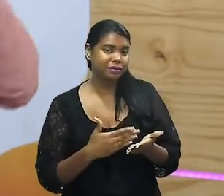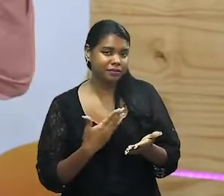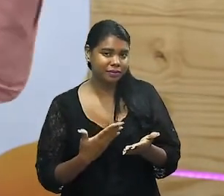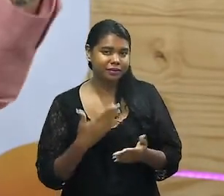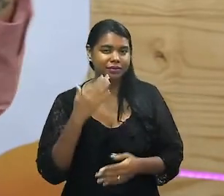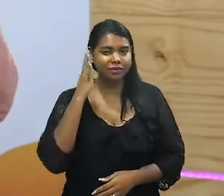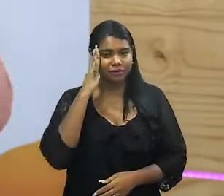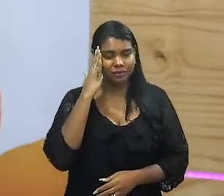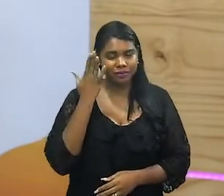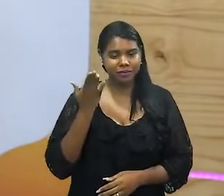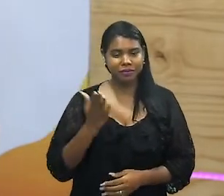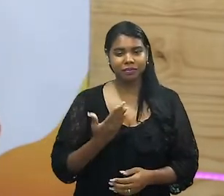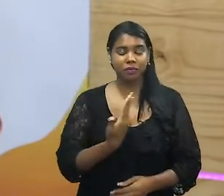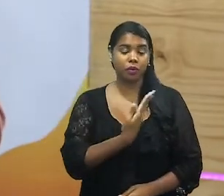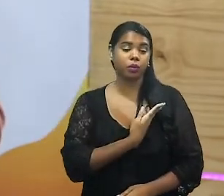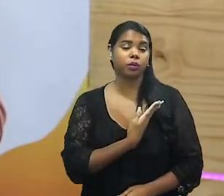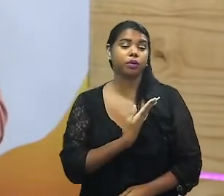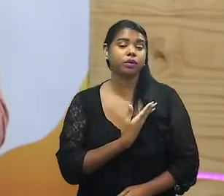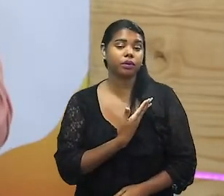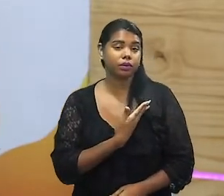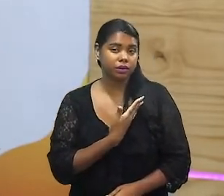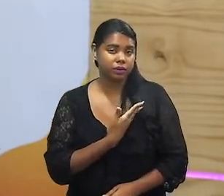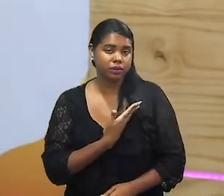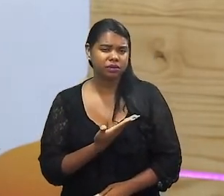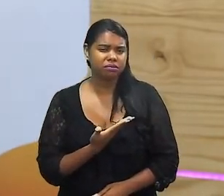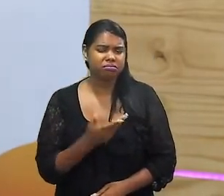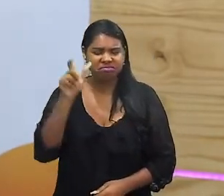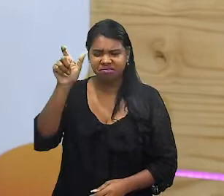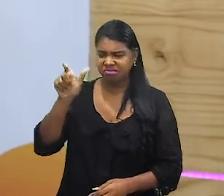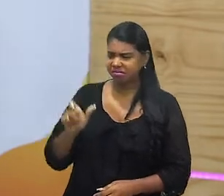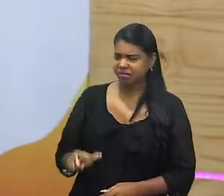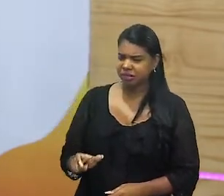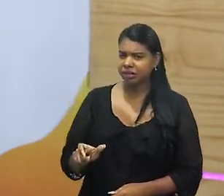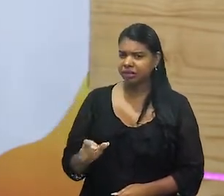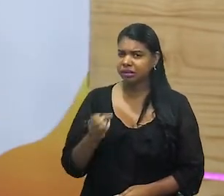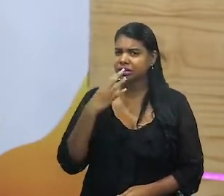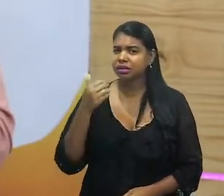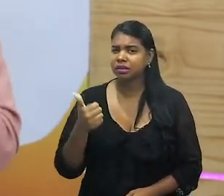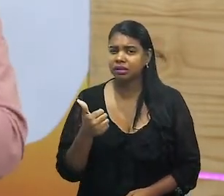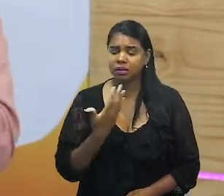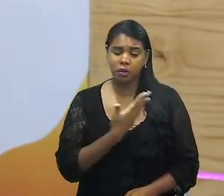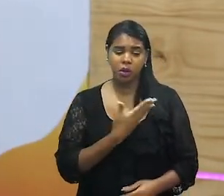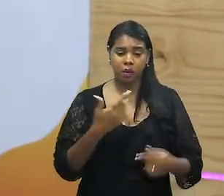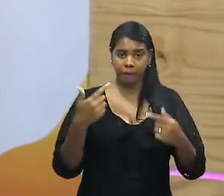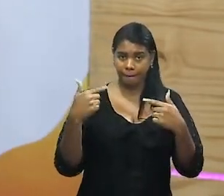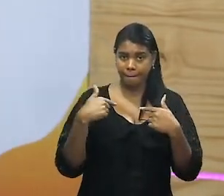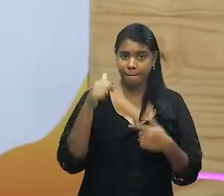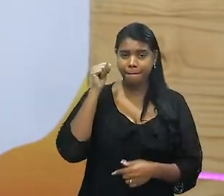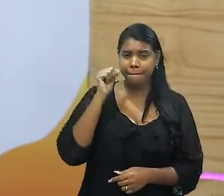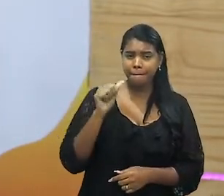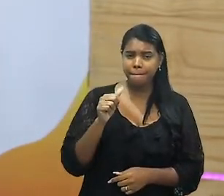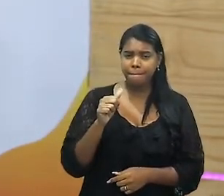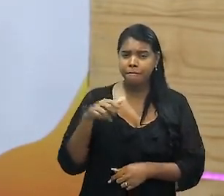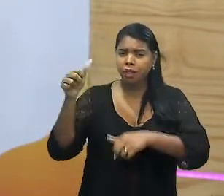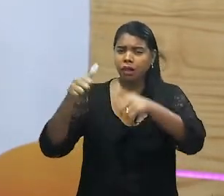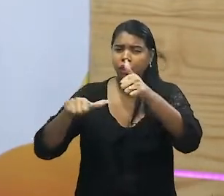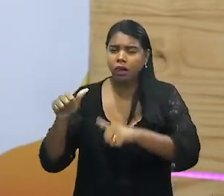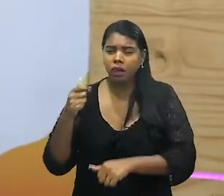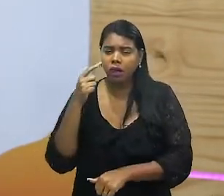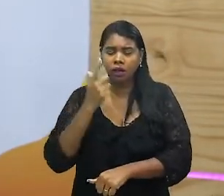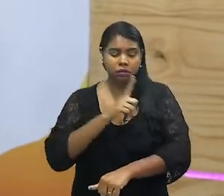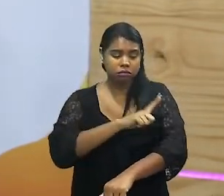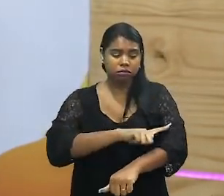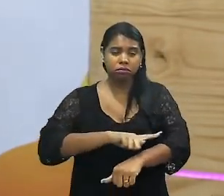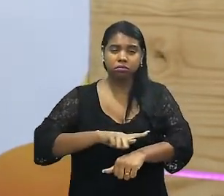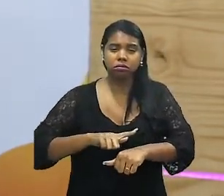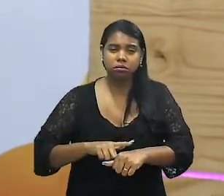a escolha de uma amizade. Será que essa pessoa vai ser boa amiga para mim? Preciso observar o